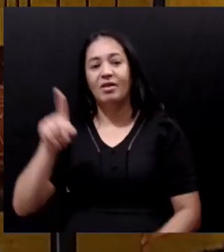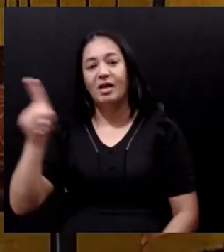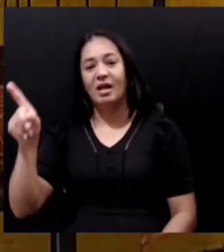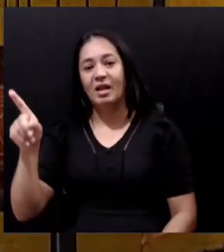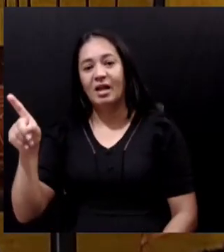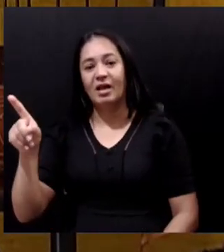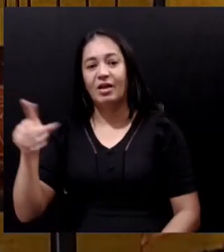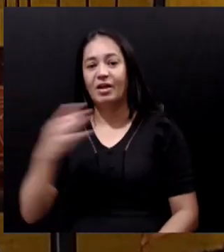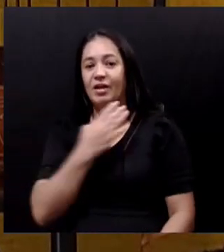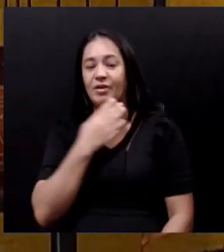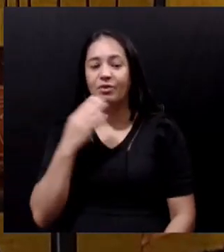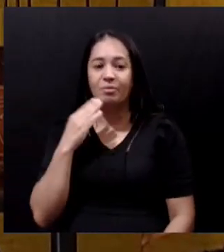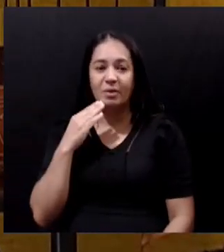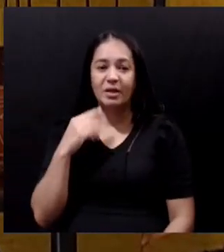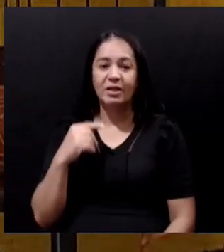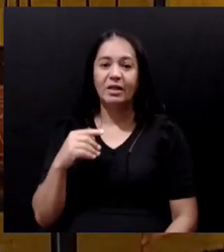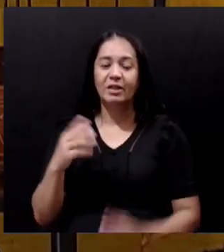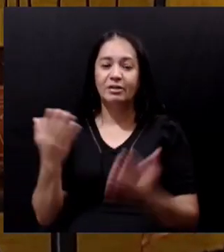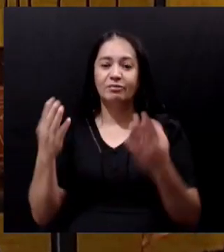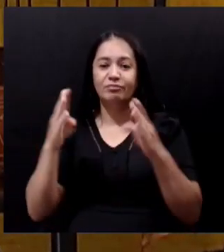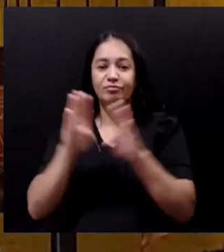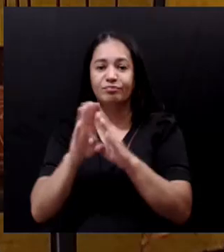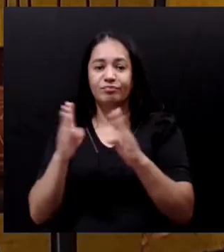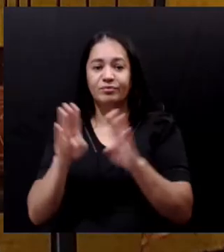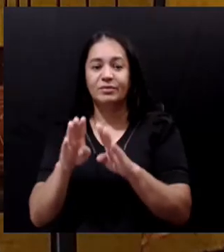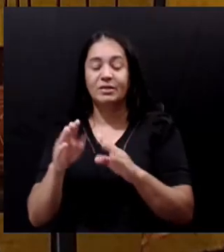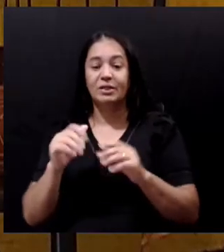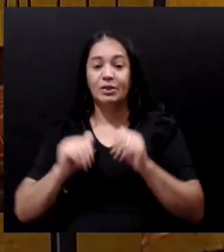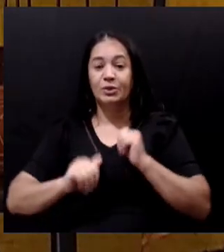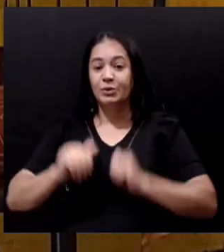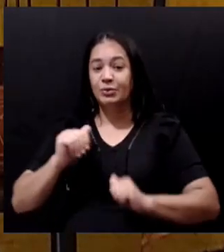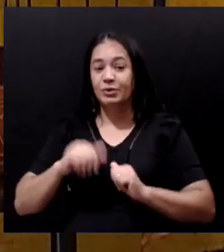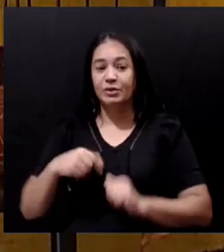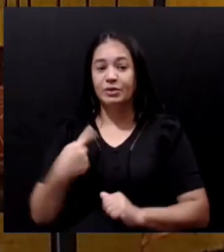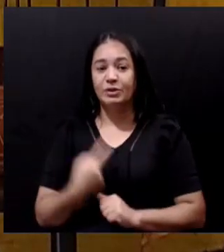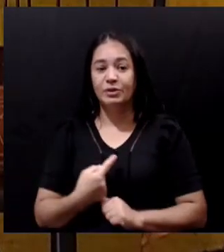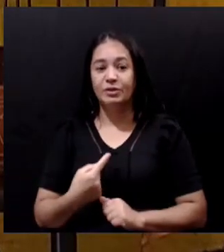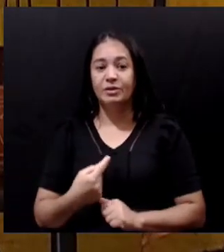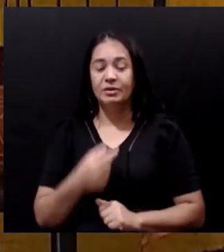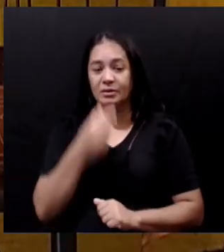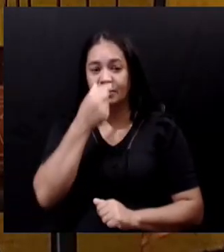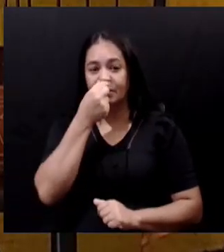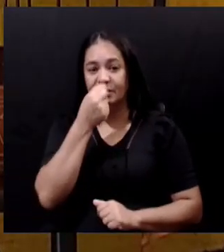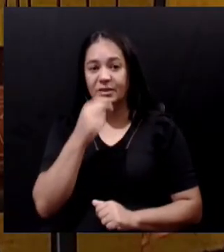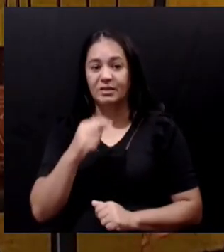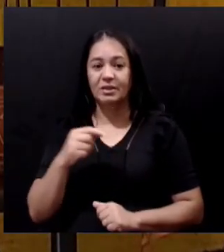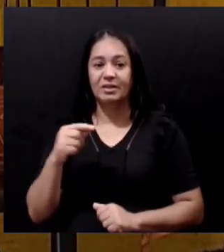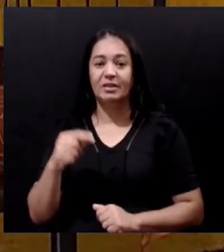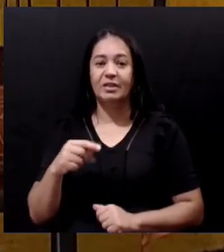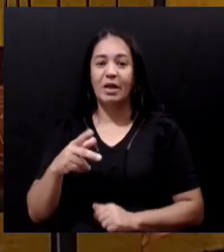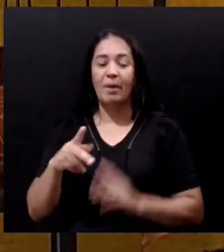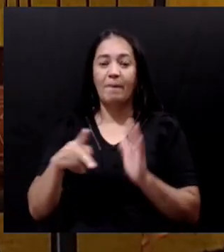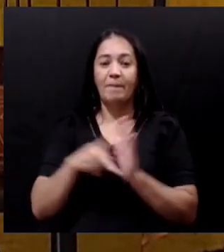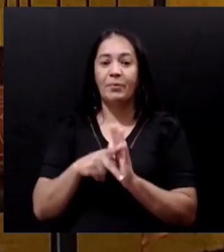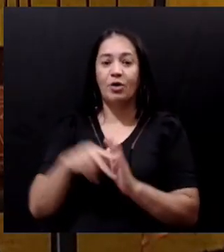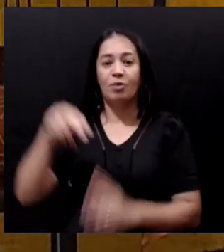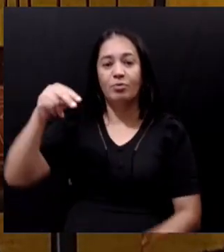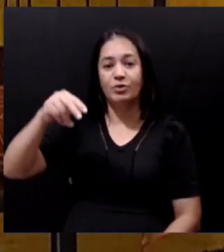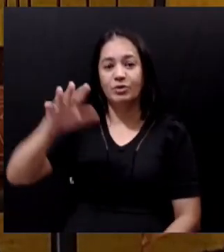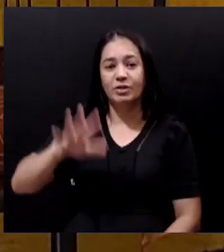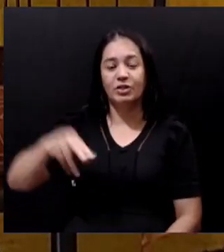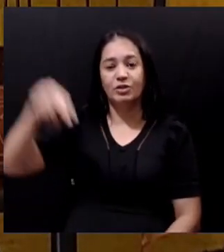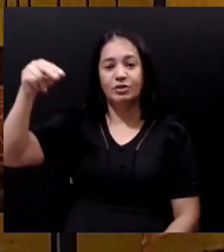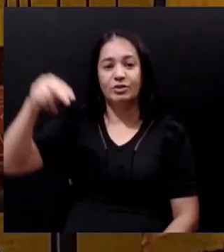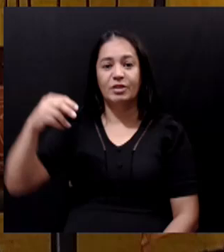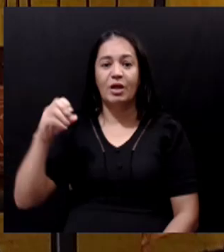fechar. E aí veio aquele desespero da gente que não é daqui, que é nordestina, a família toda lá, de ir embora, né? Porque o pessoal